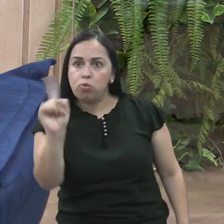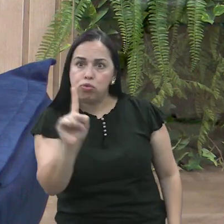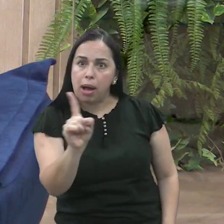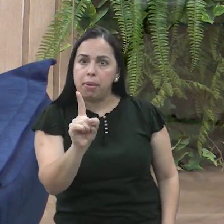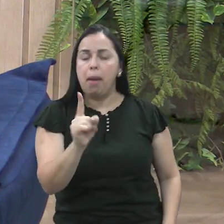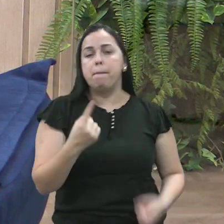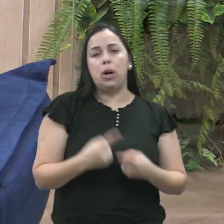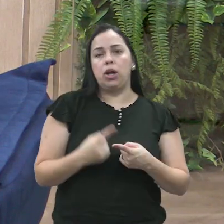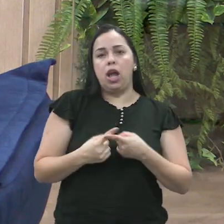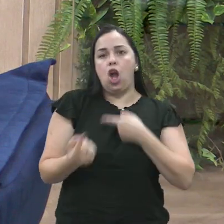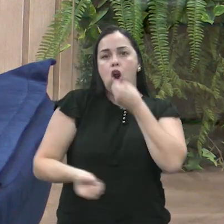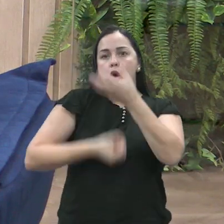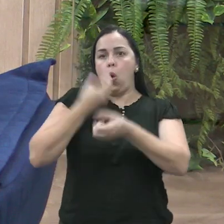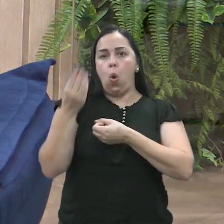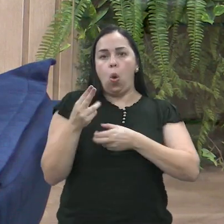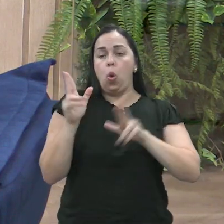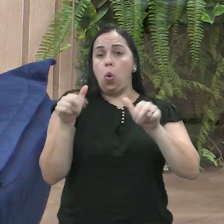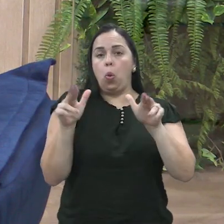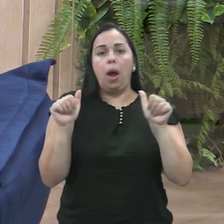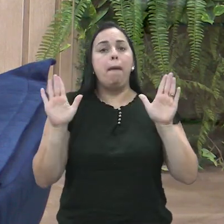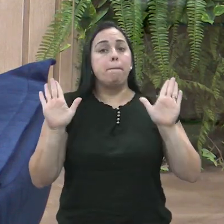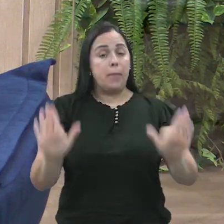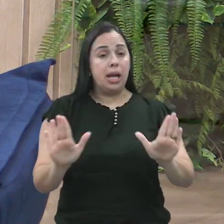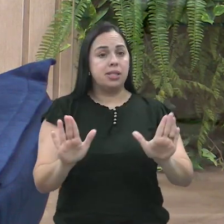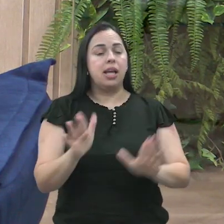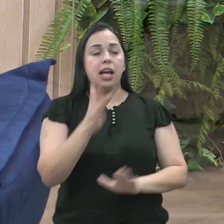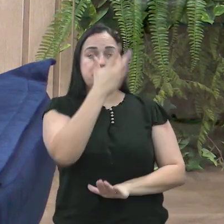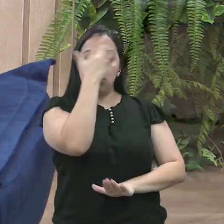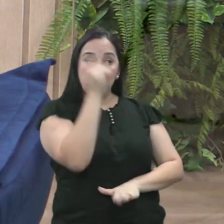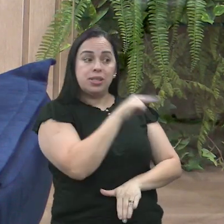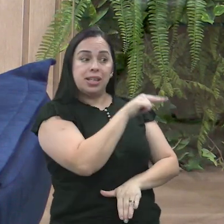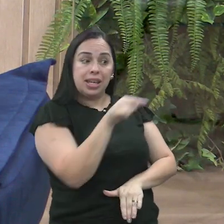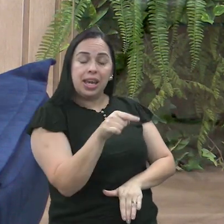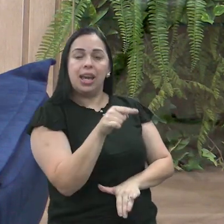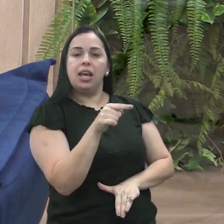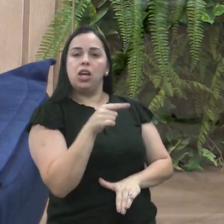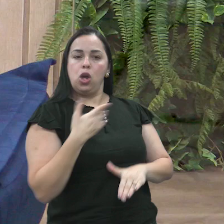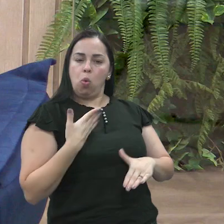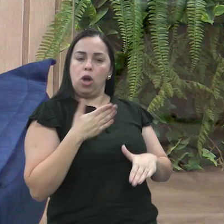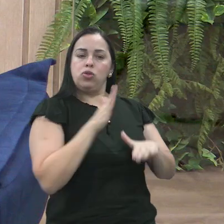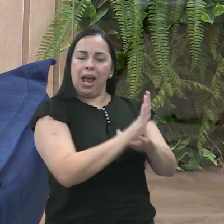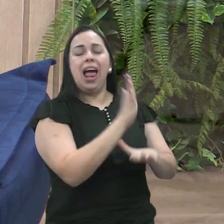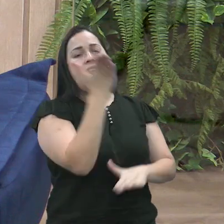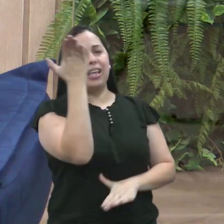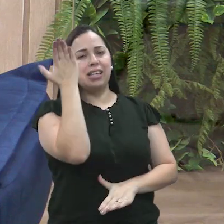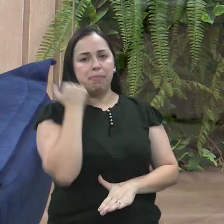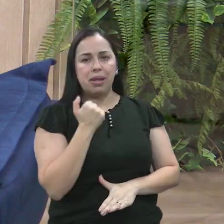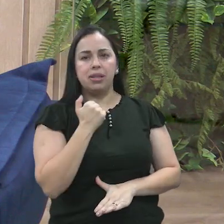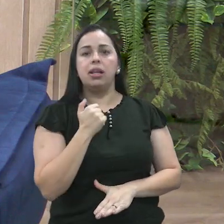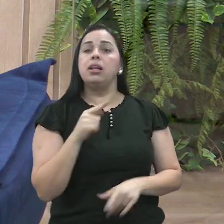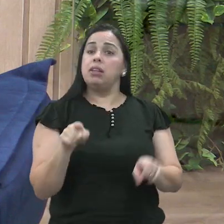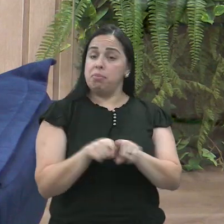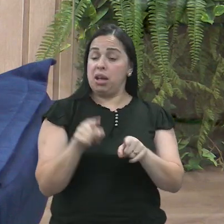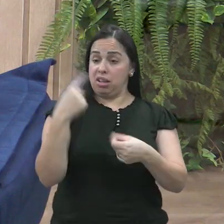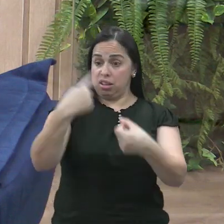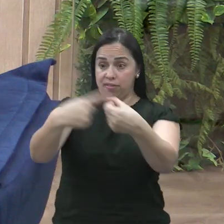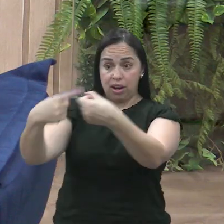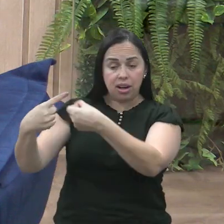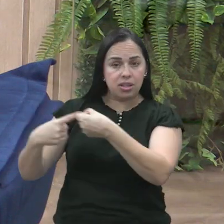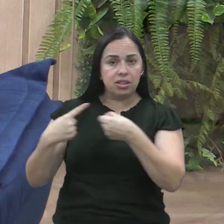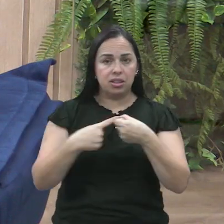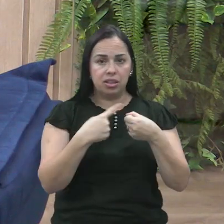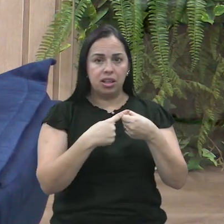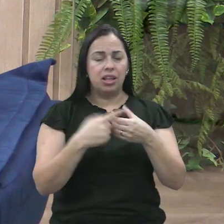nos bastidores, coisa que as pessoas não sabiam, porque eu não falava na televisão. Mas quem recebia as ações